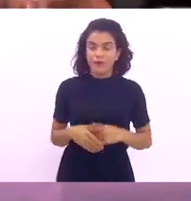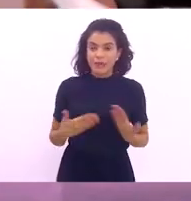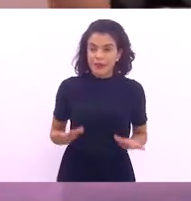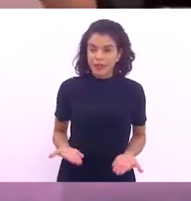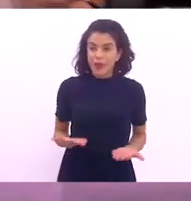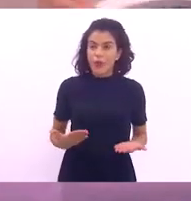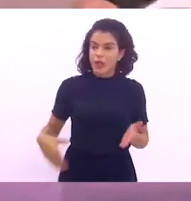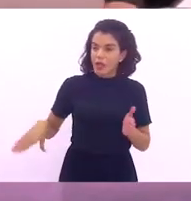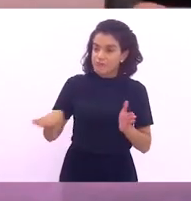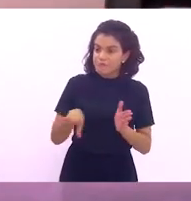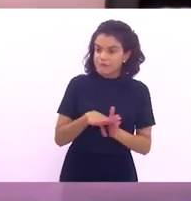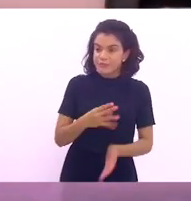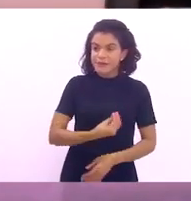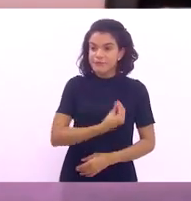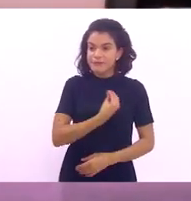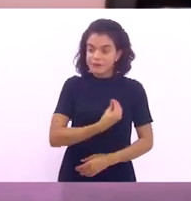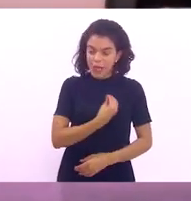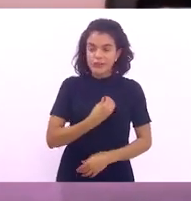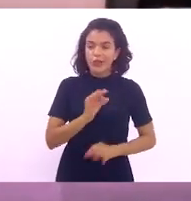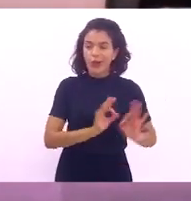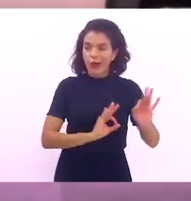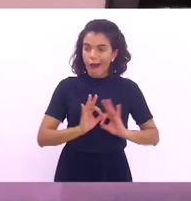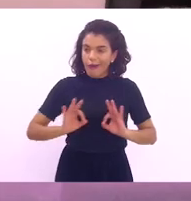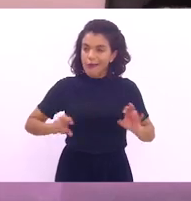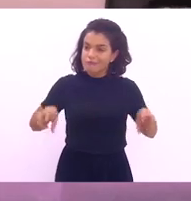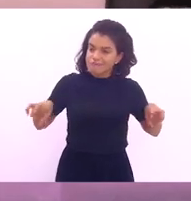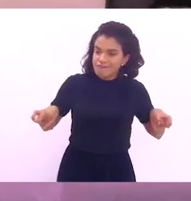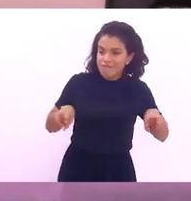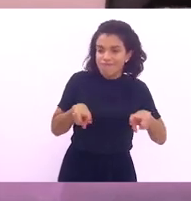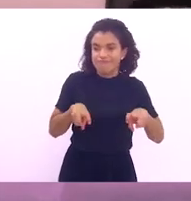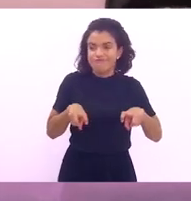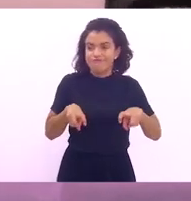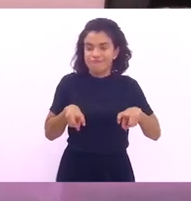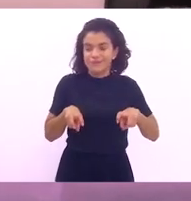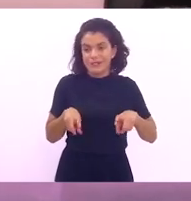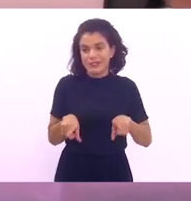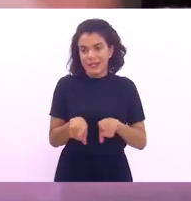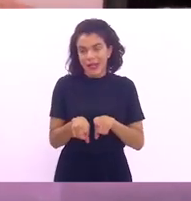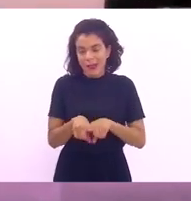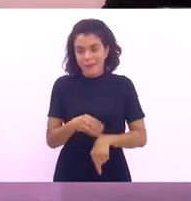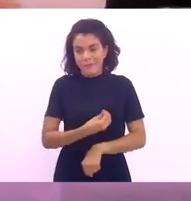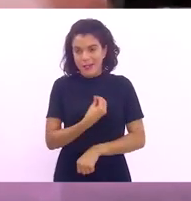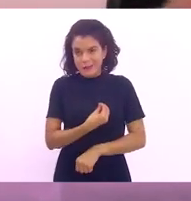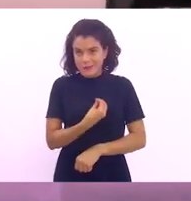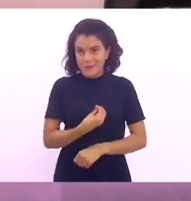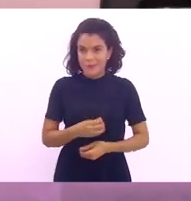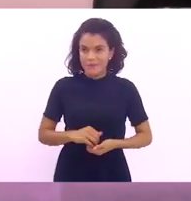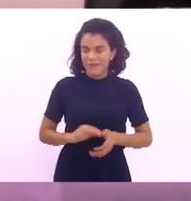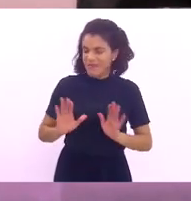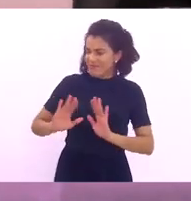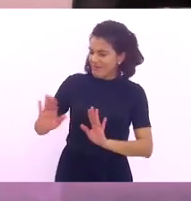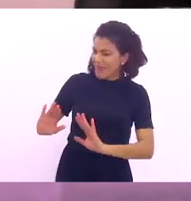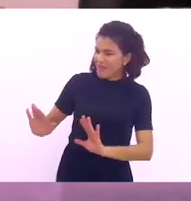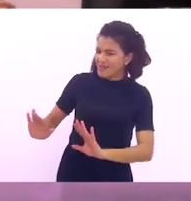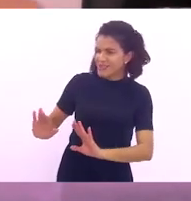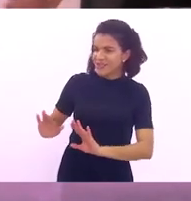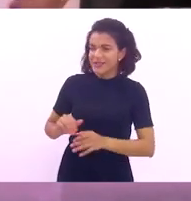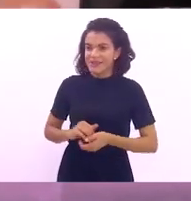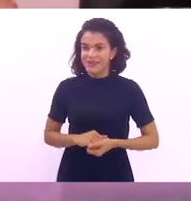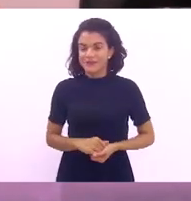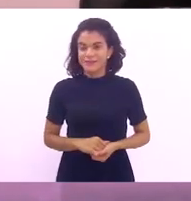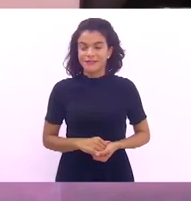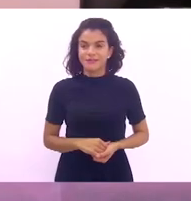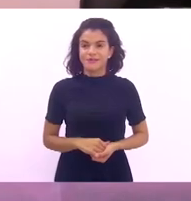assim que ela chegar a gente também organiza aqui para Que ela possa participar de uma maneira imagina Carla